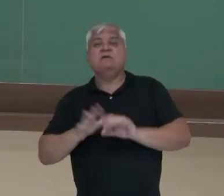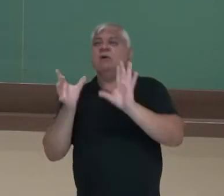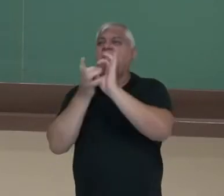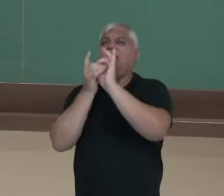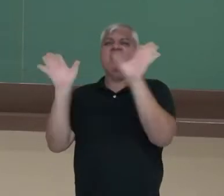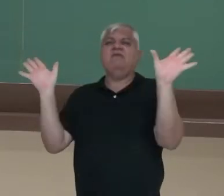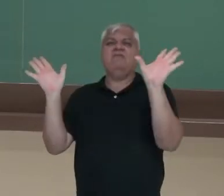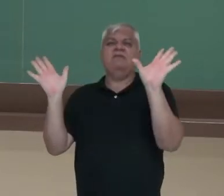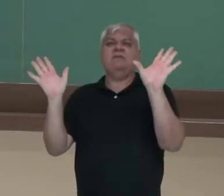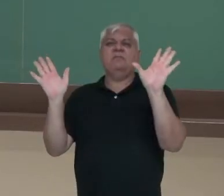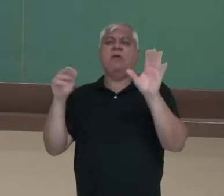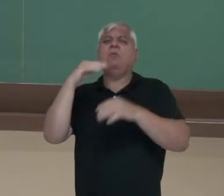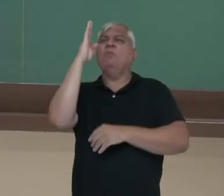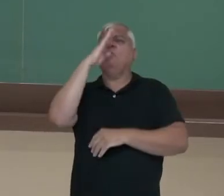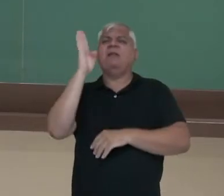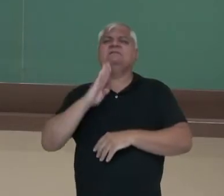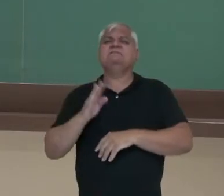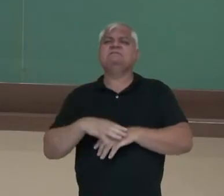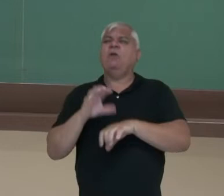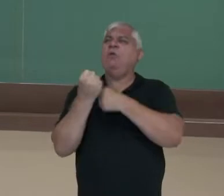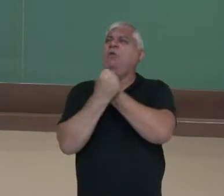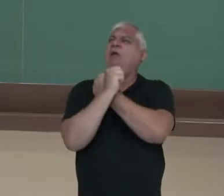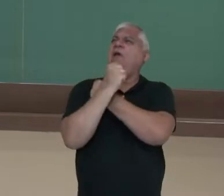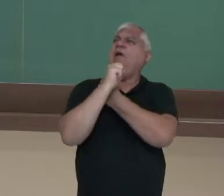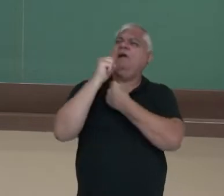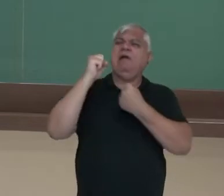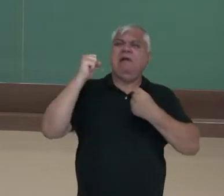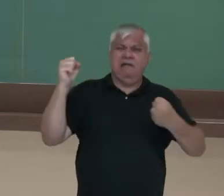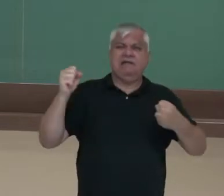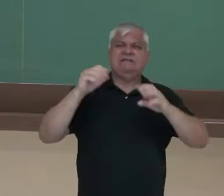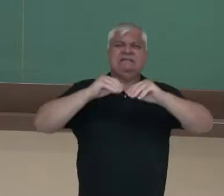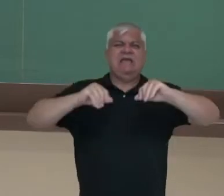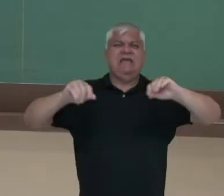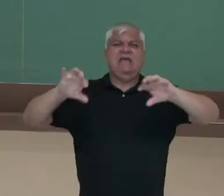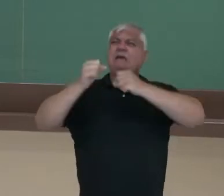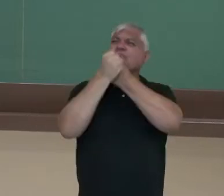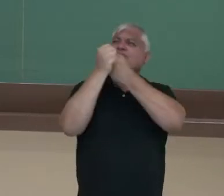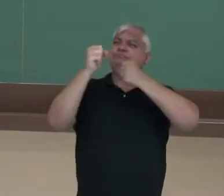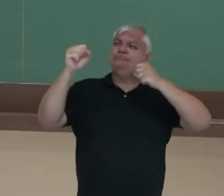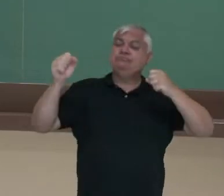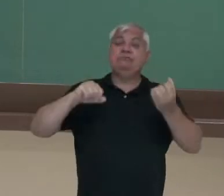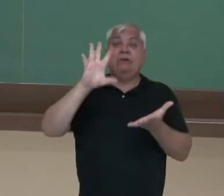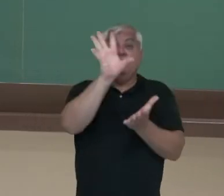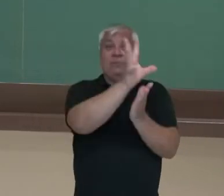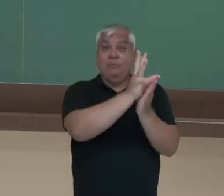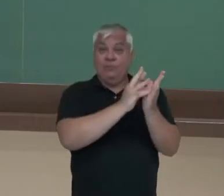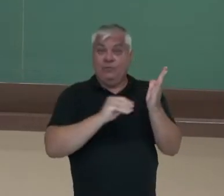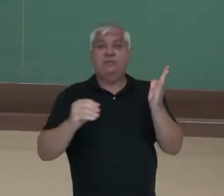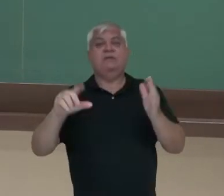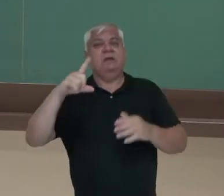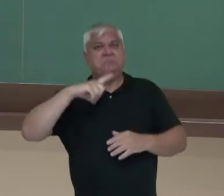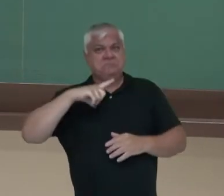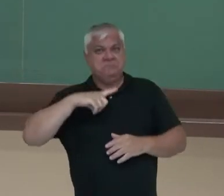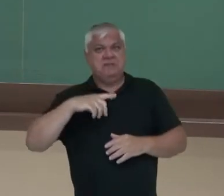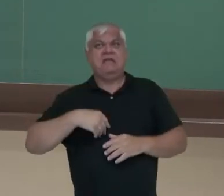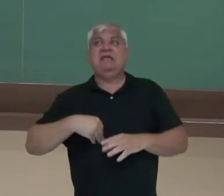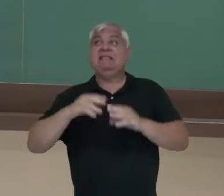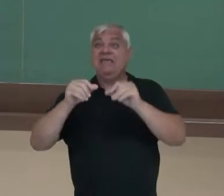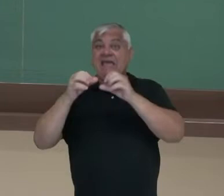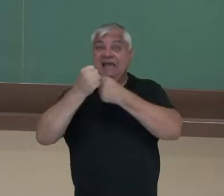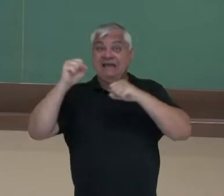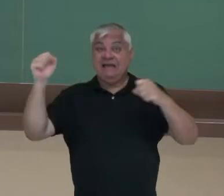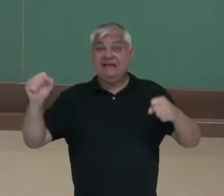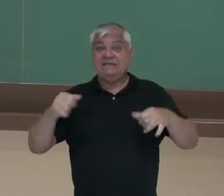tamanho que é, né? Quantidade de terras, é a principal atividade, o principal modelo de pecuária que nós temos no Brasil, né? Bastante terra, poucos